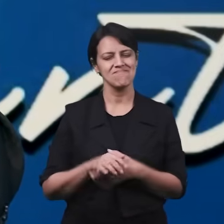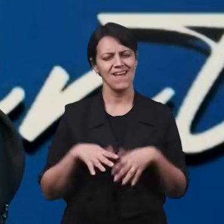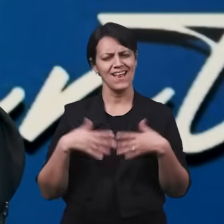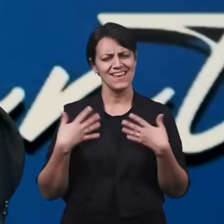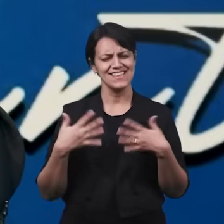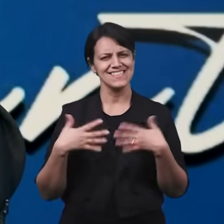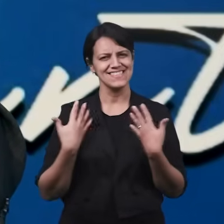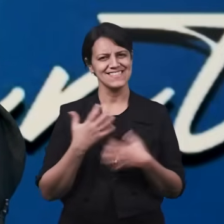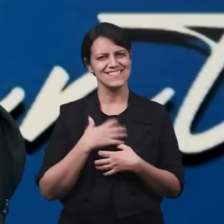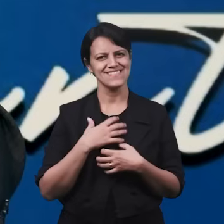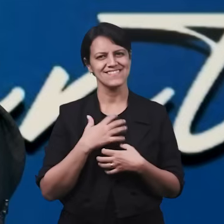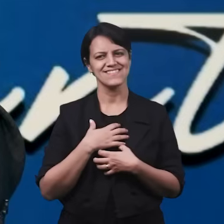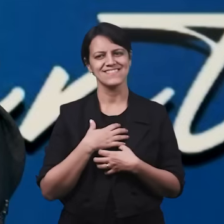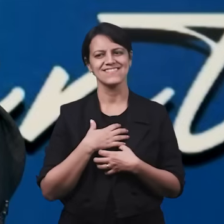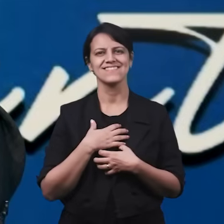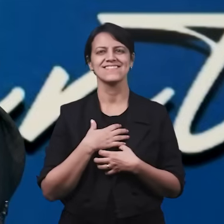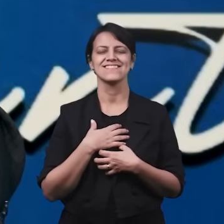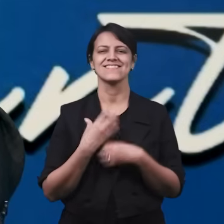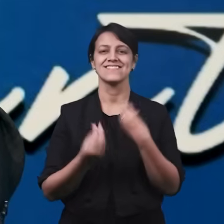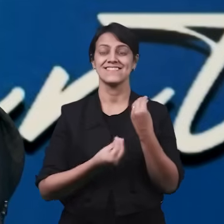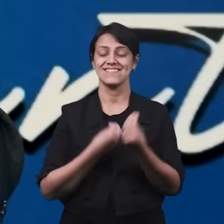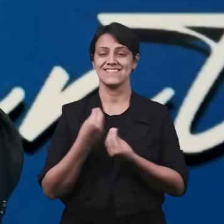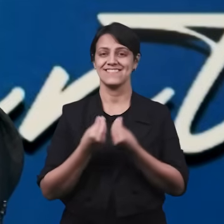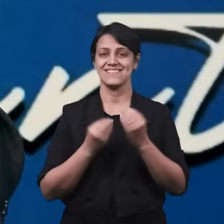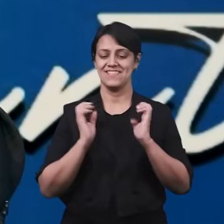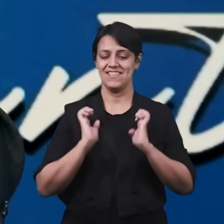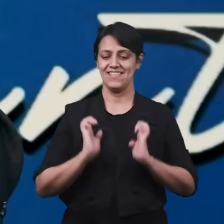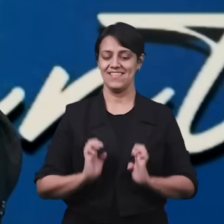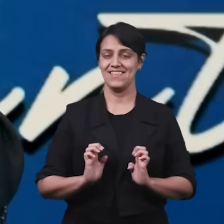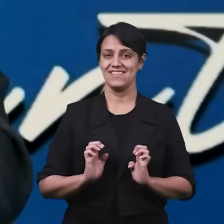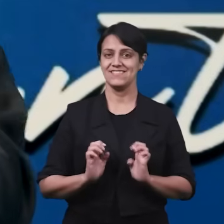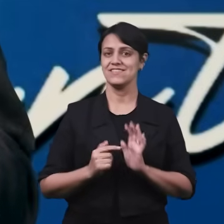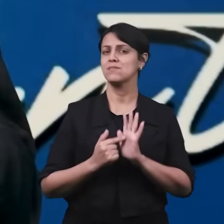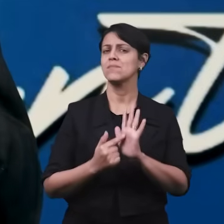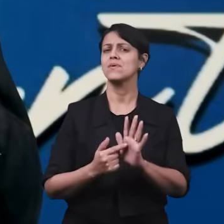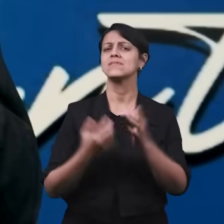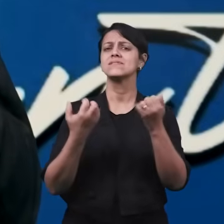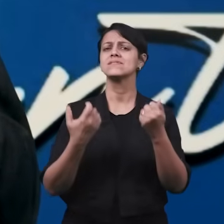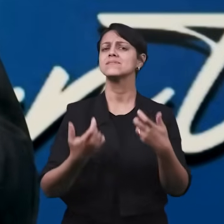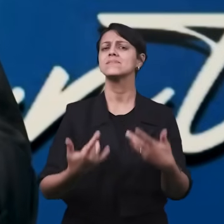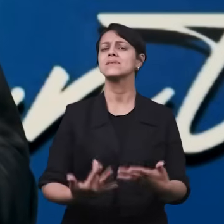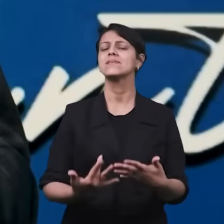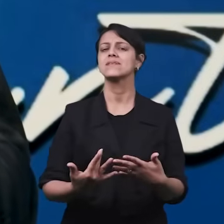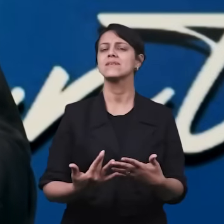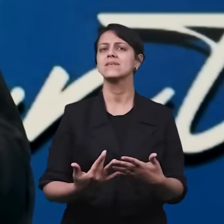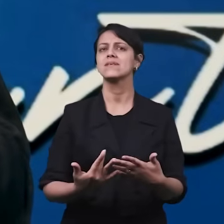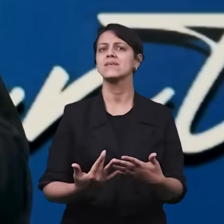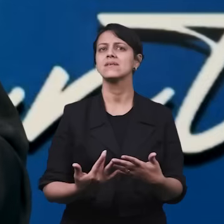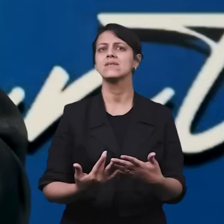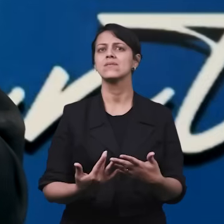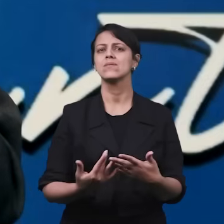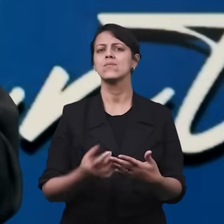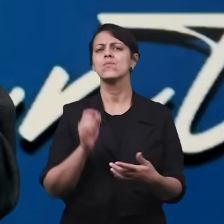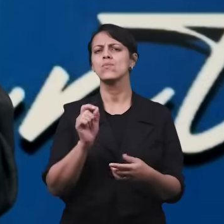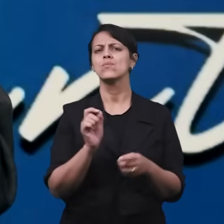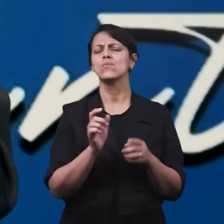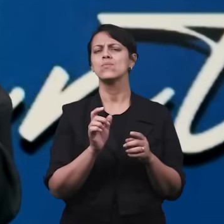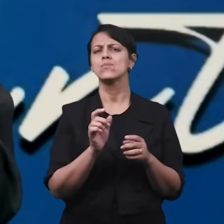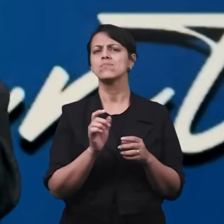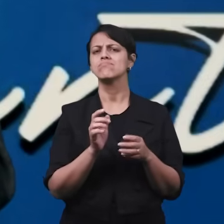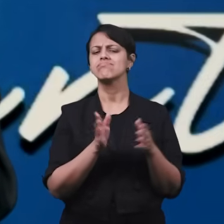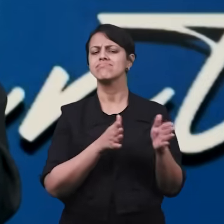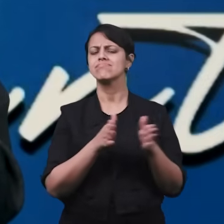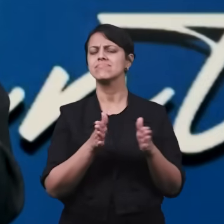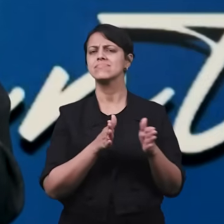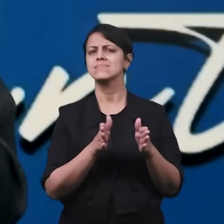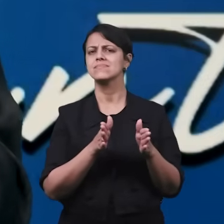alegria, a questão da ética na vida do crente, abordando um determinado segmento de